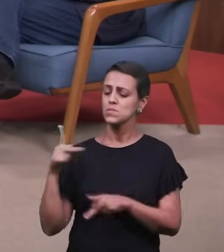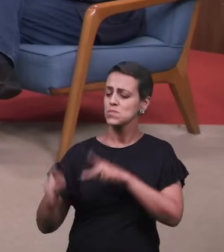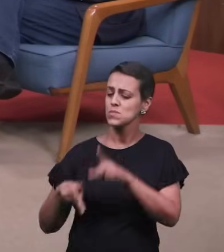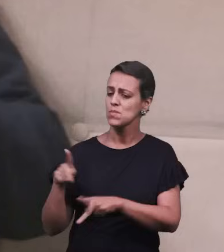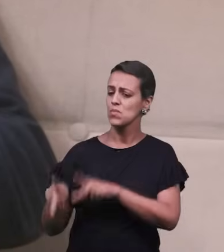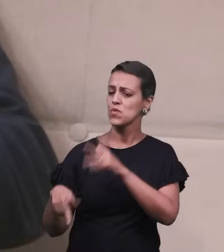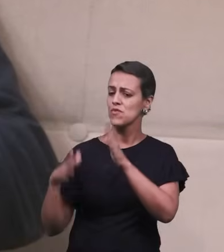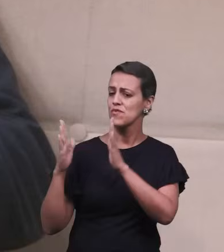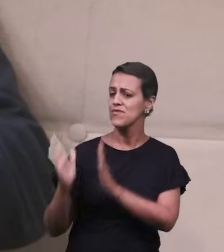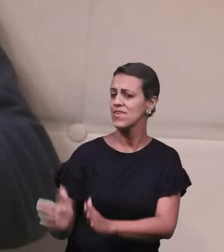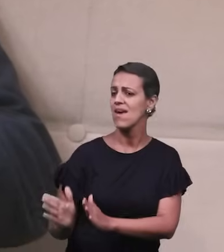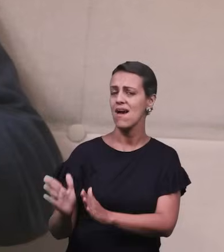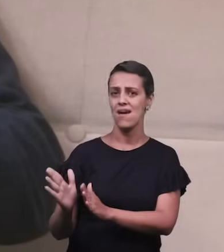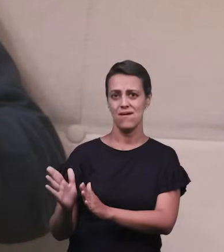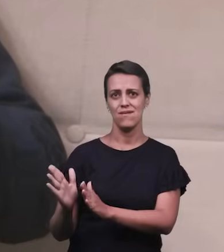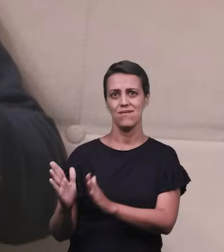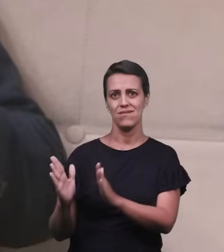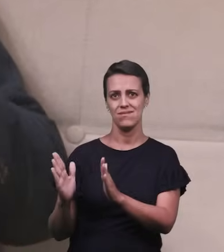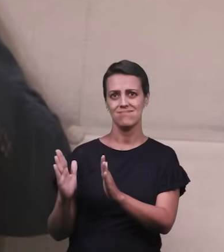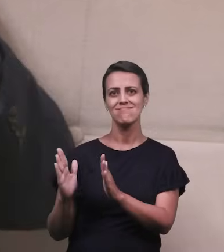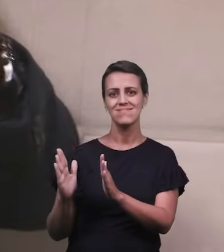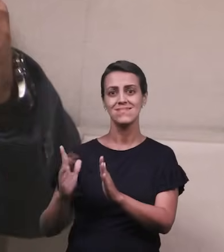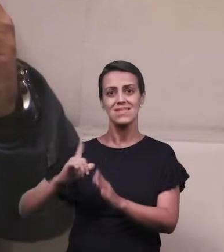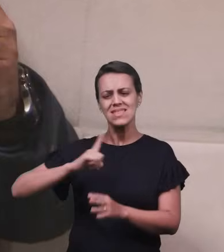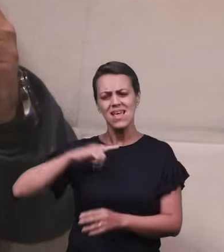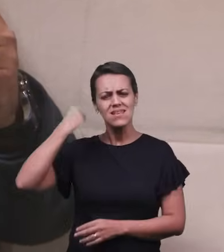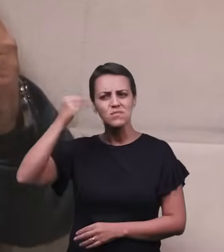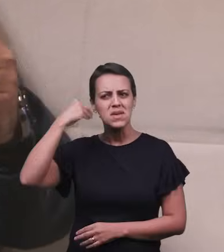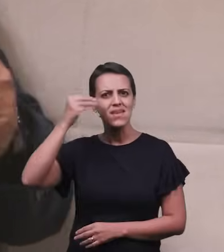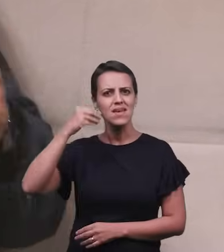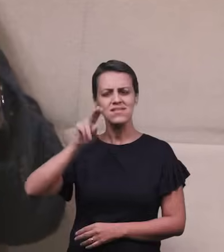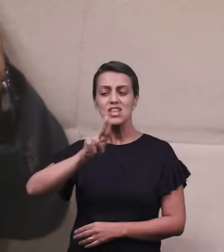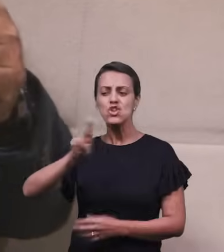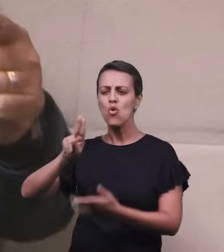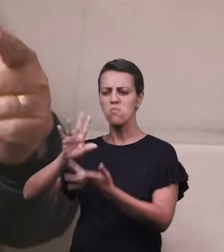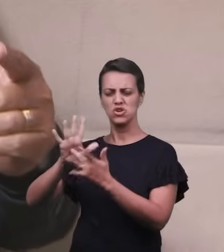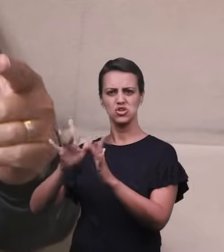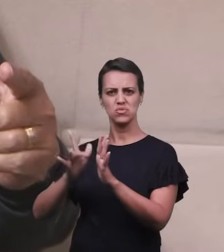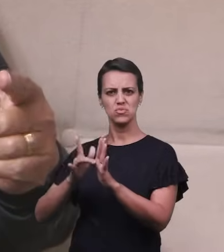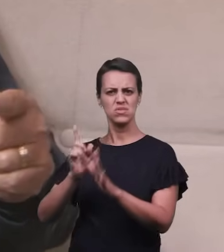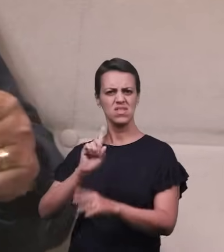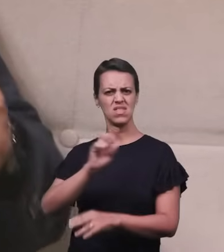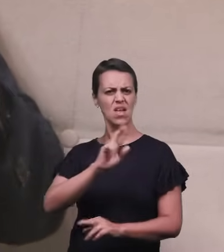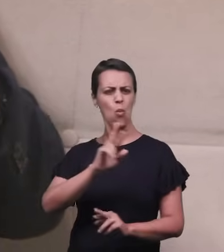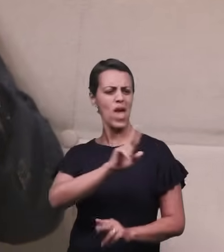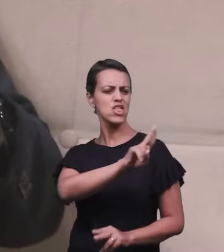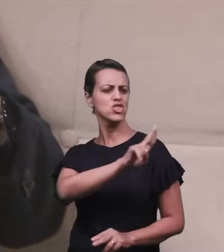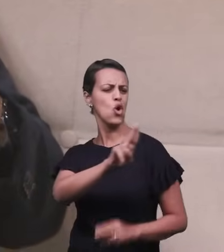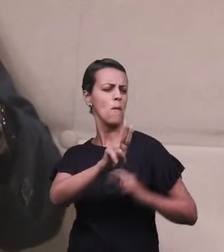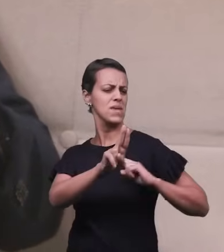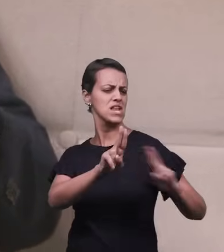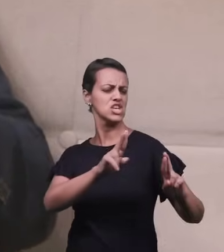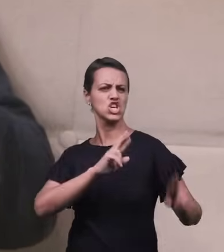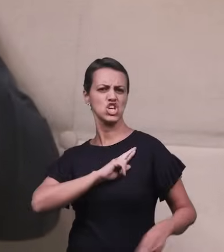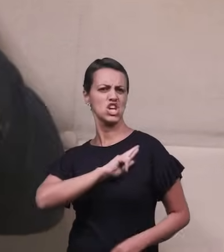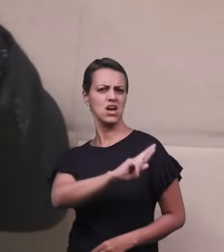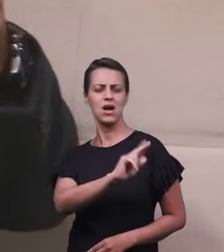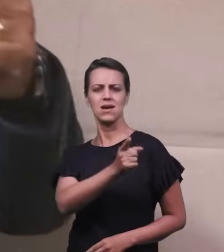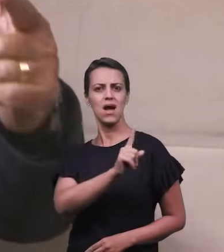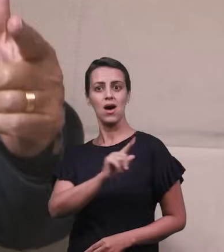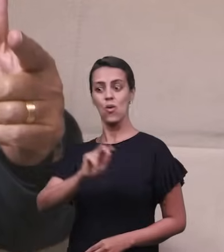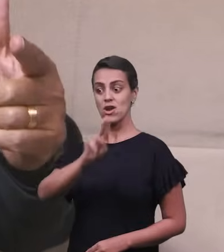com esses sinais, né, em nome de Jesus, não é em nome de denominação, nem em nome de homem, mas é em nome